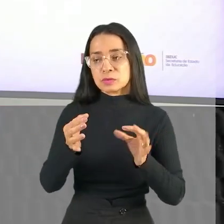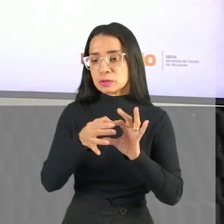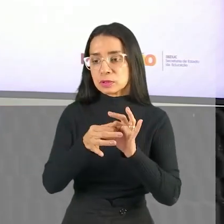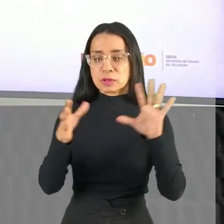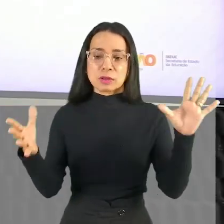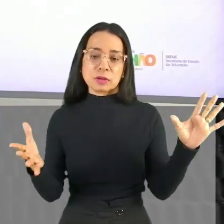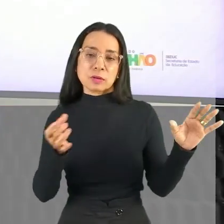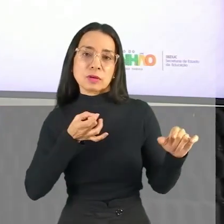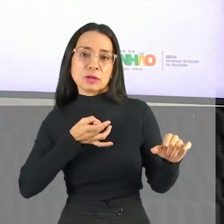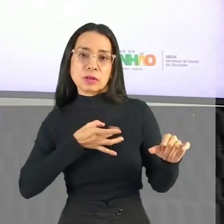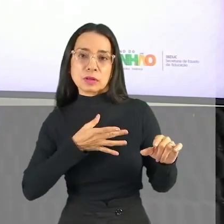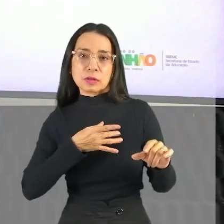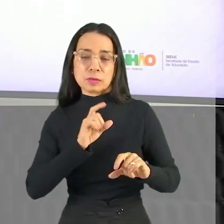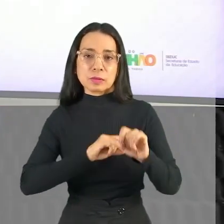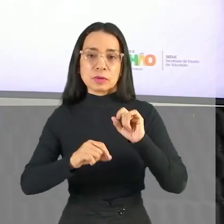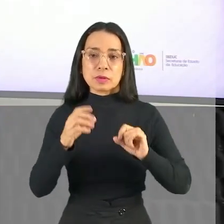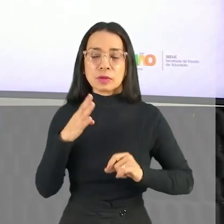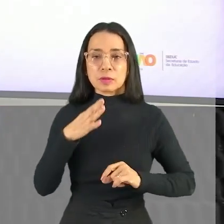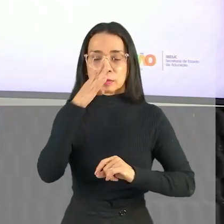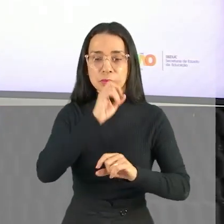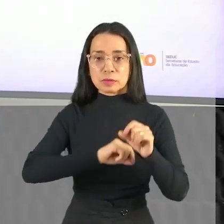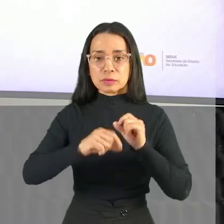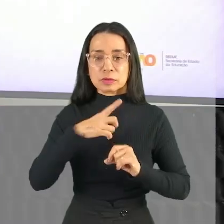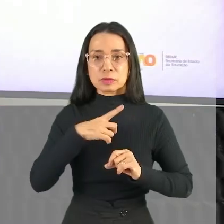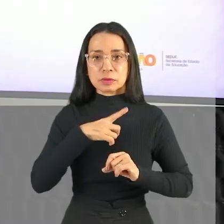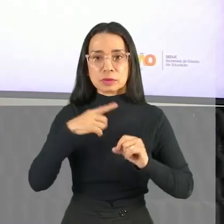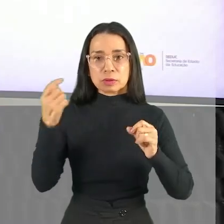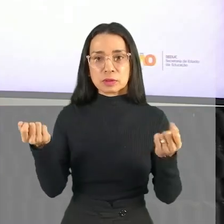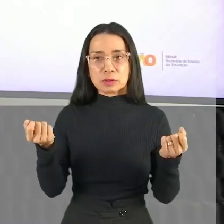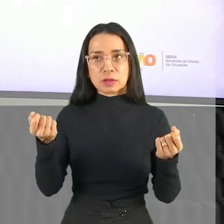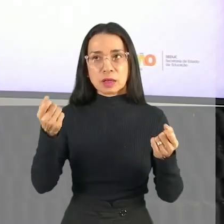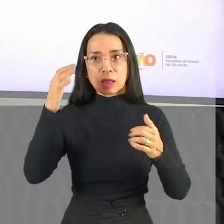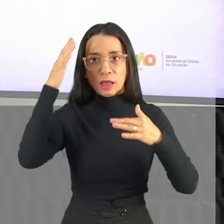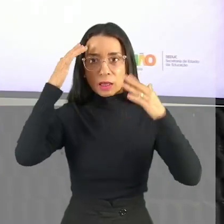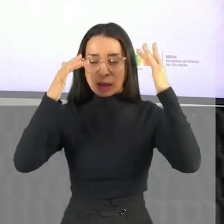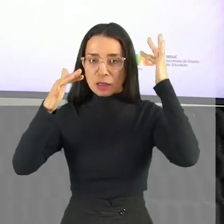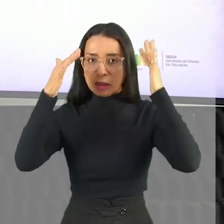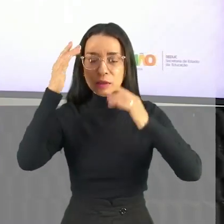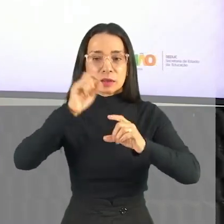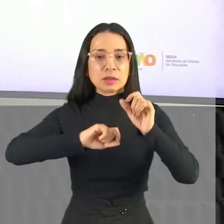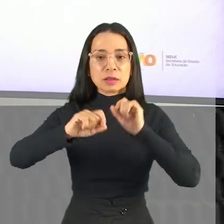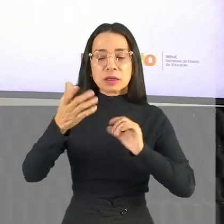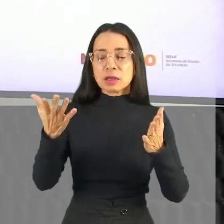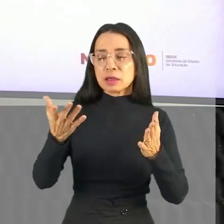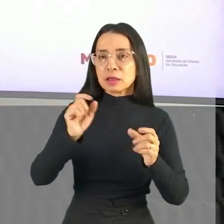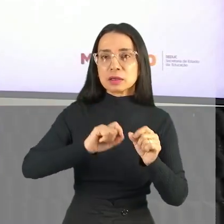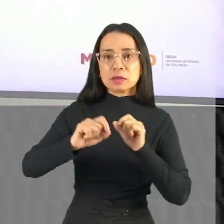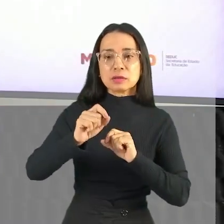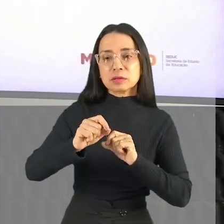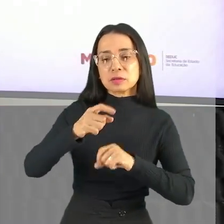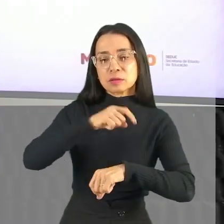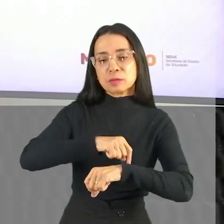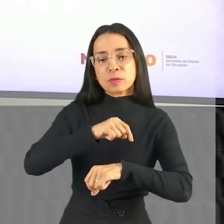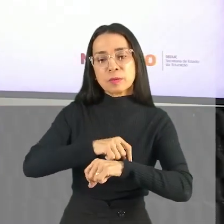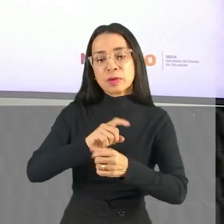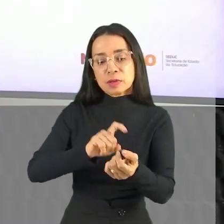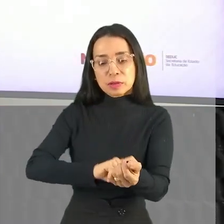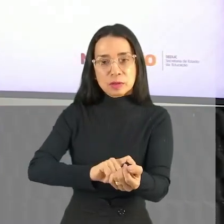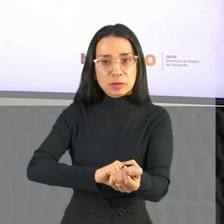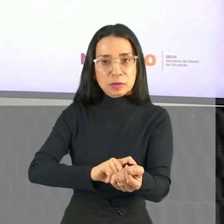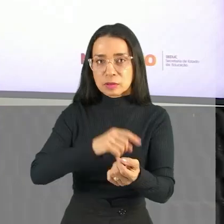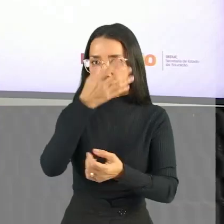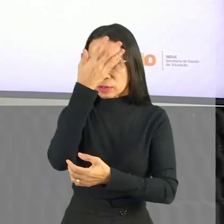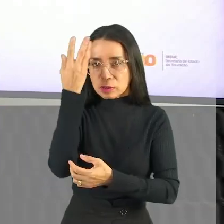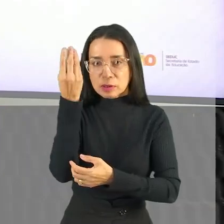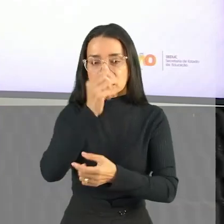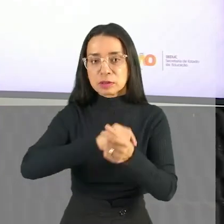medo e principalmente a trazer luz daquilo que você, naquele momento de nervosismo, se esquece. E isso